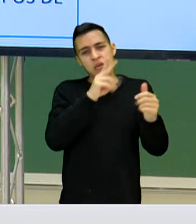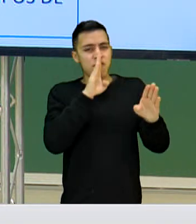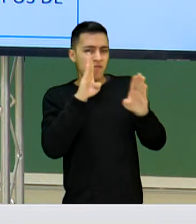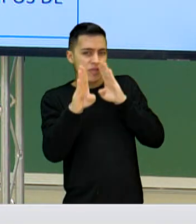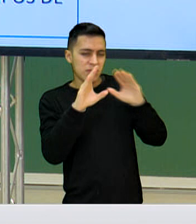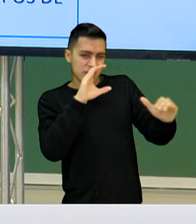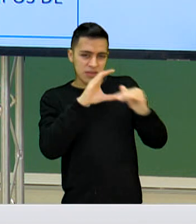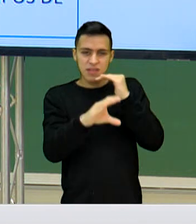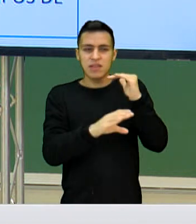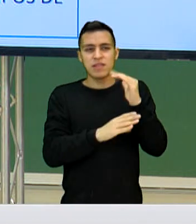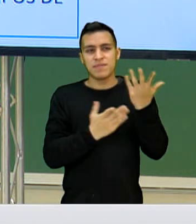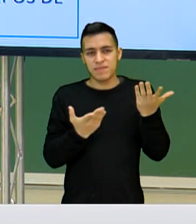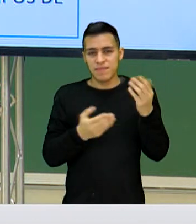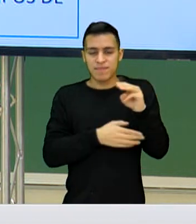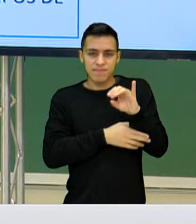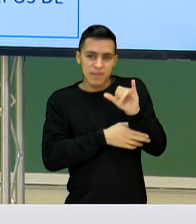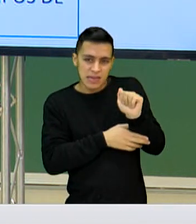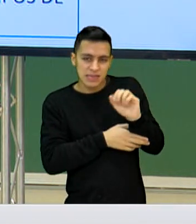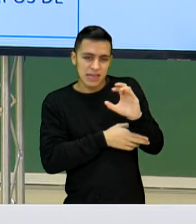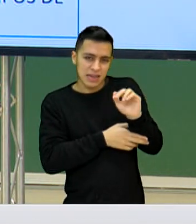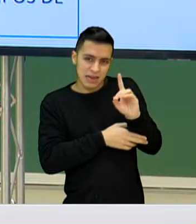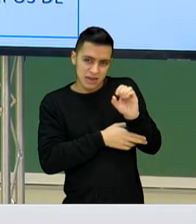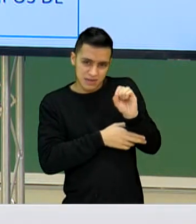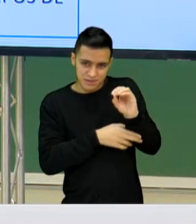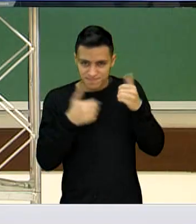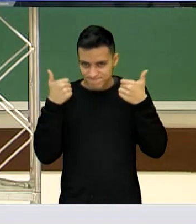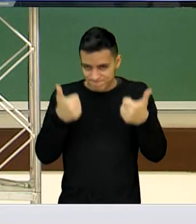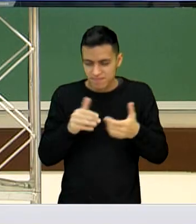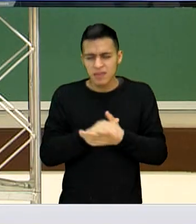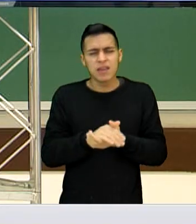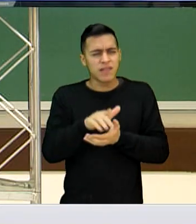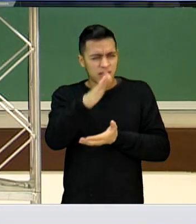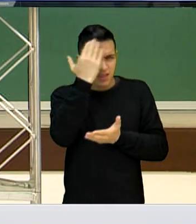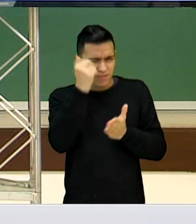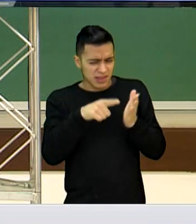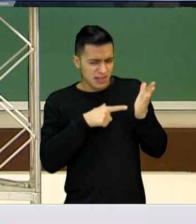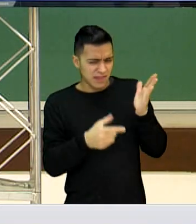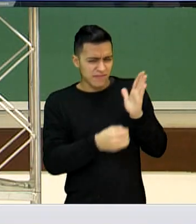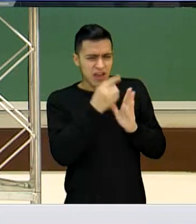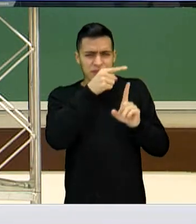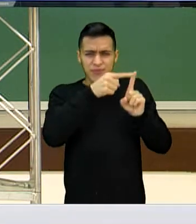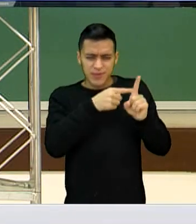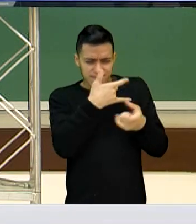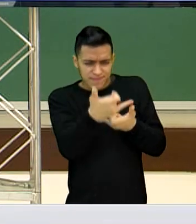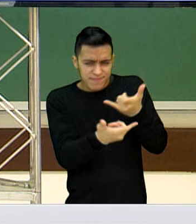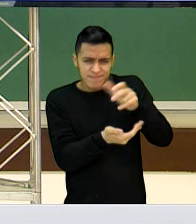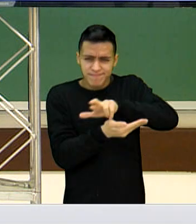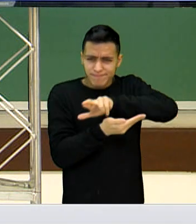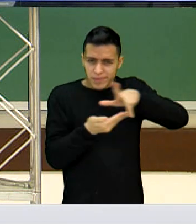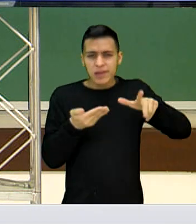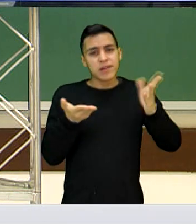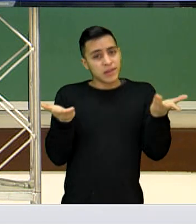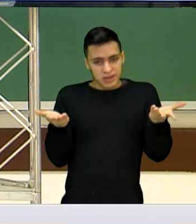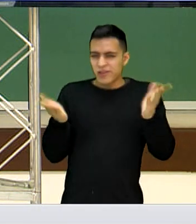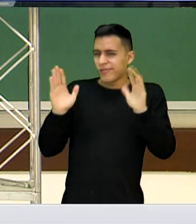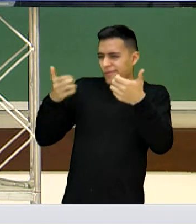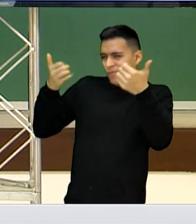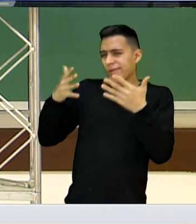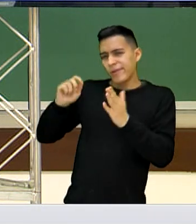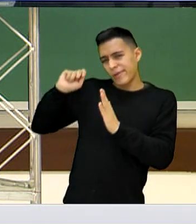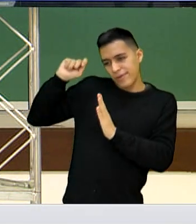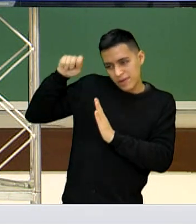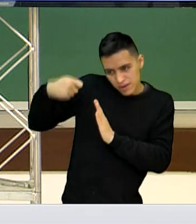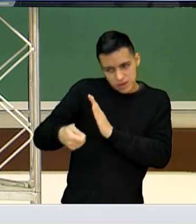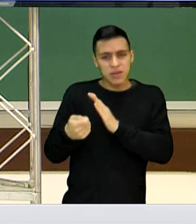Maísa Cardoso. Vamos ver? Você sabia que há vários tipos de gamers? Então a gente já falou um pouquinho sobre esse mundo do gamer, que